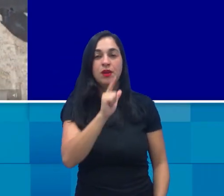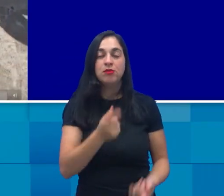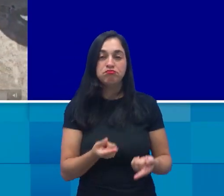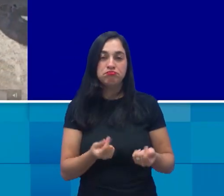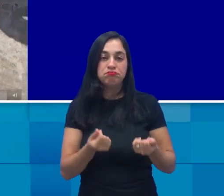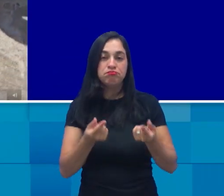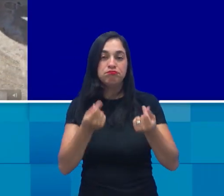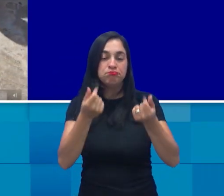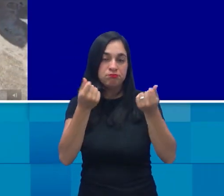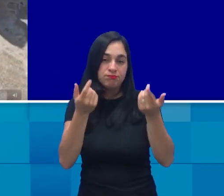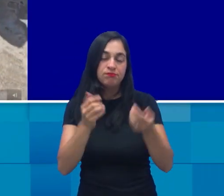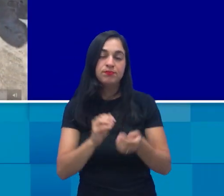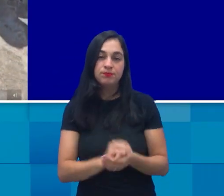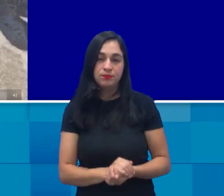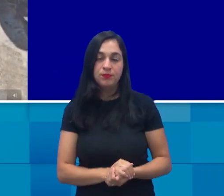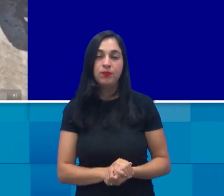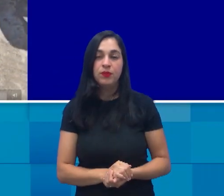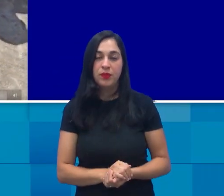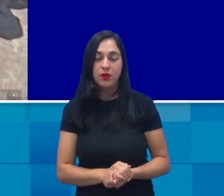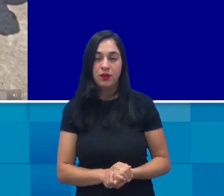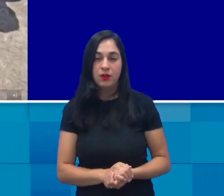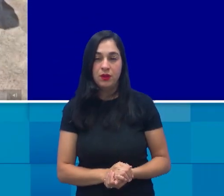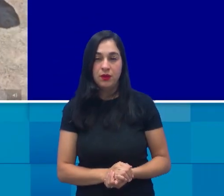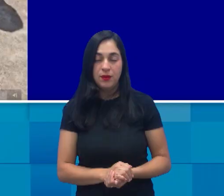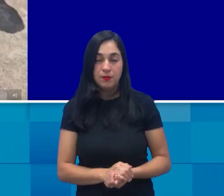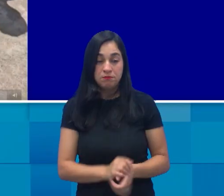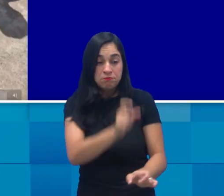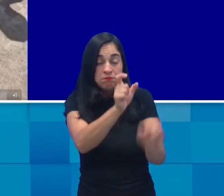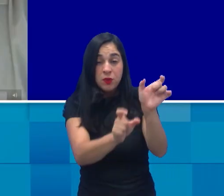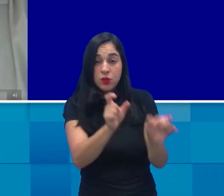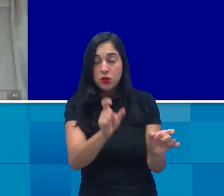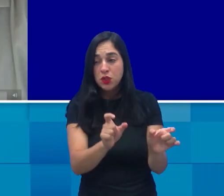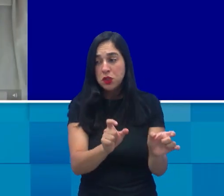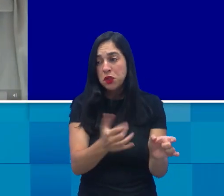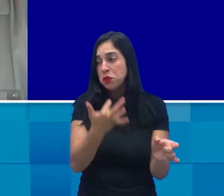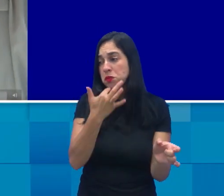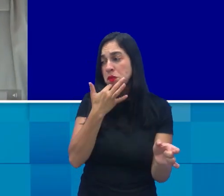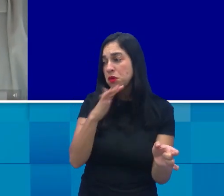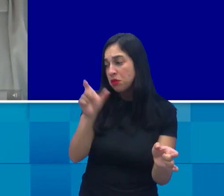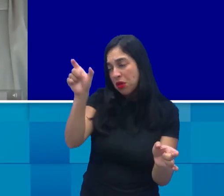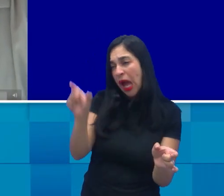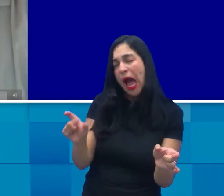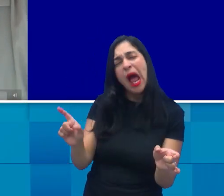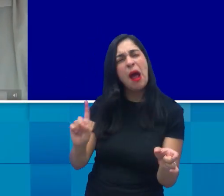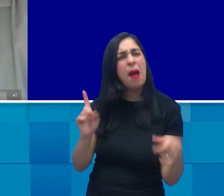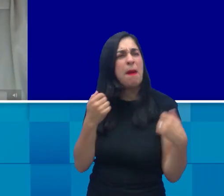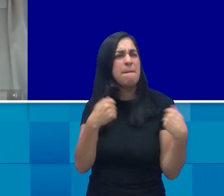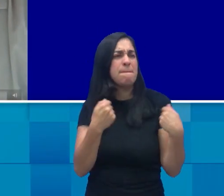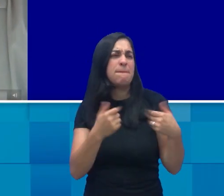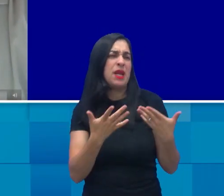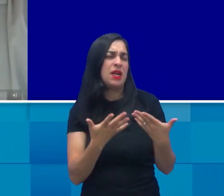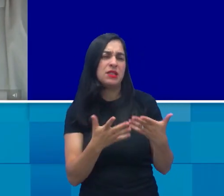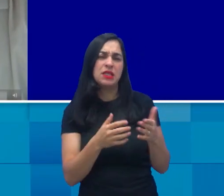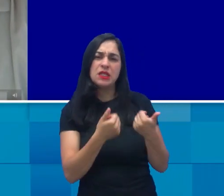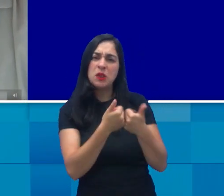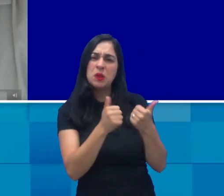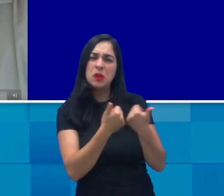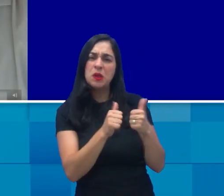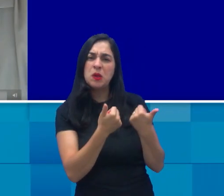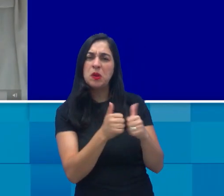riquezas, quem não necessita de um transporte público